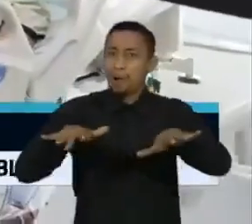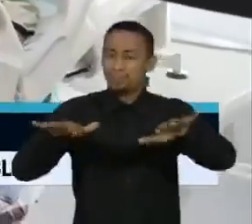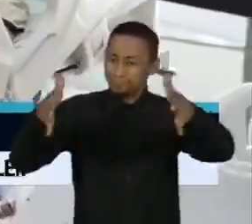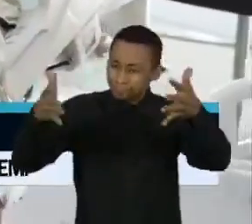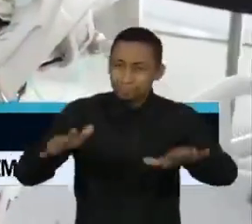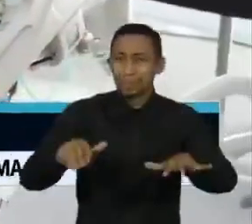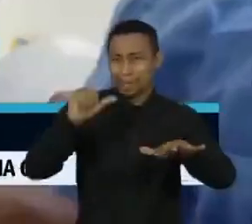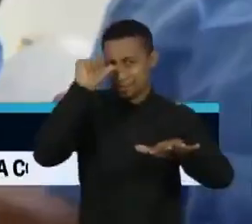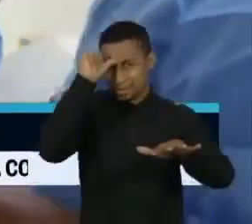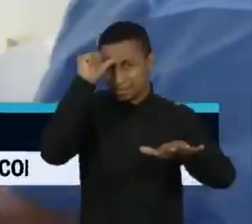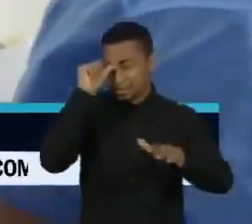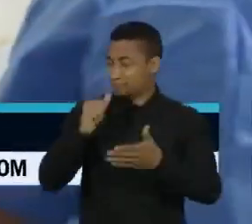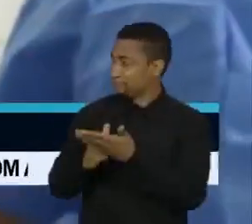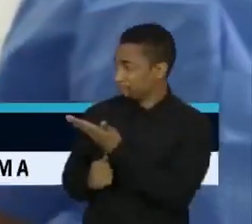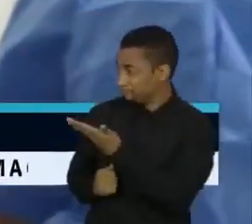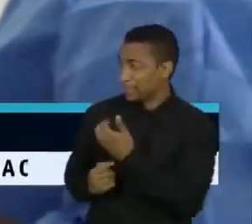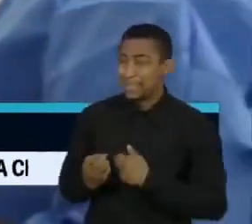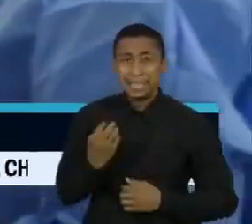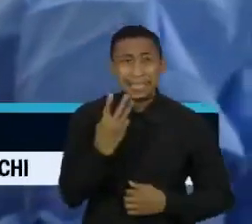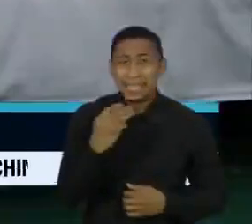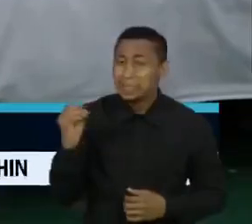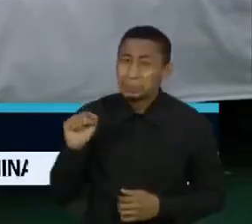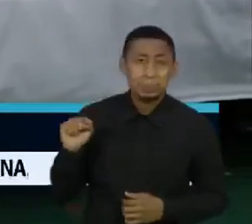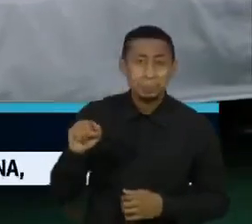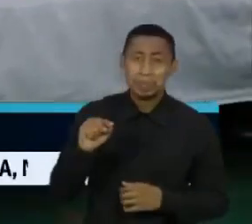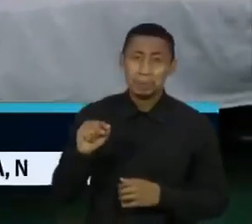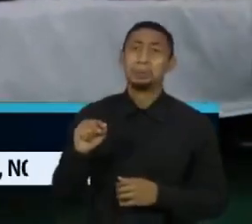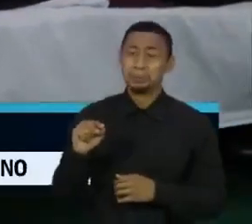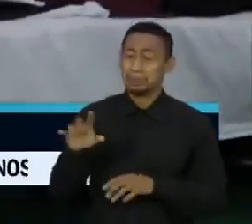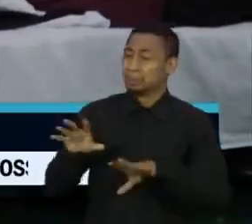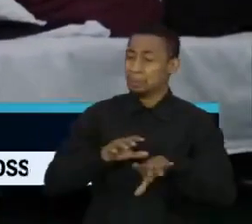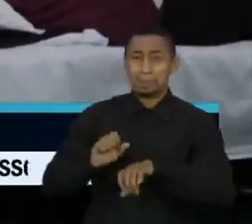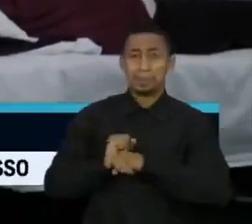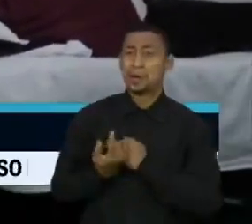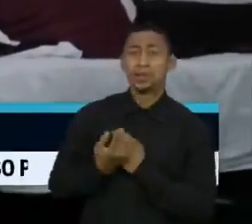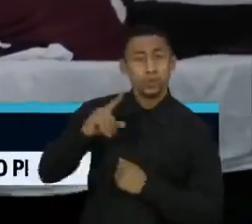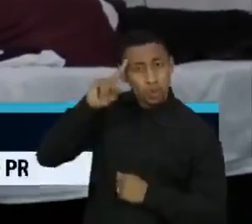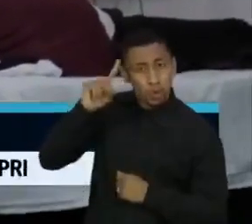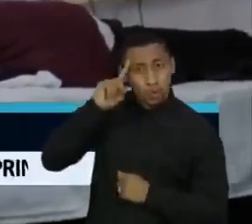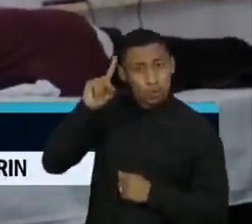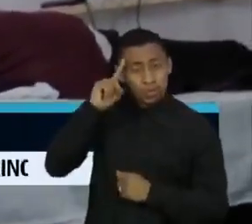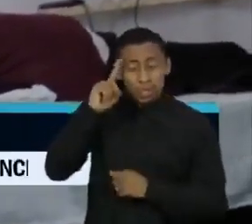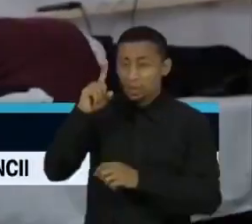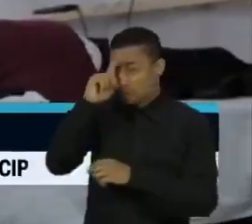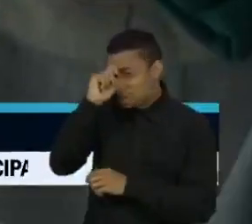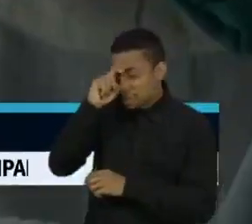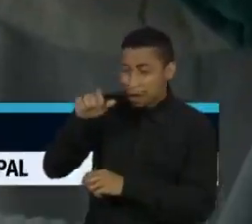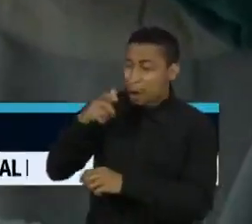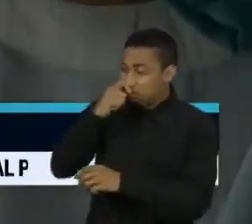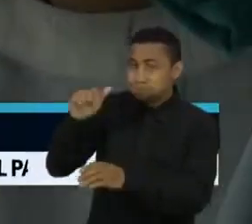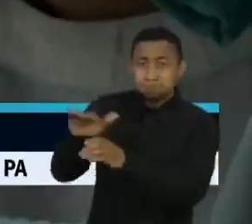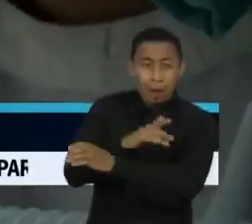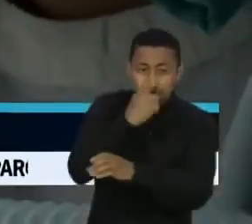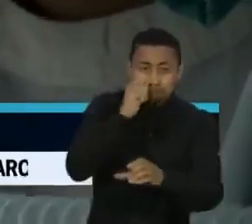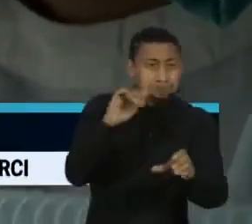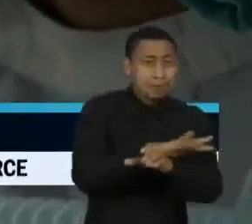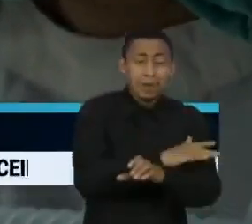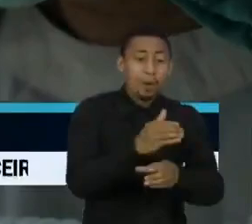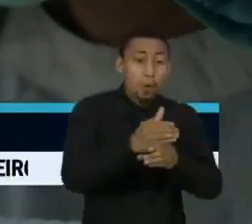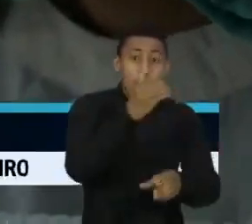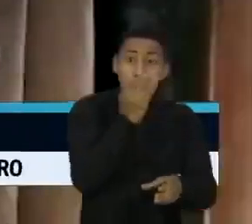O país registra mais de 300 mil novos casos por dia. Os hospitais esgotaram as vagas e não têm